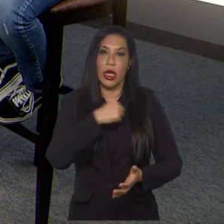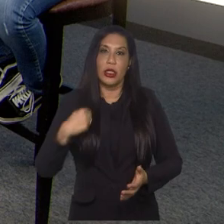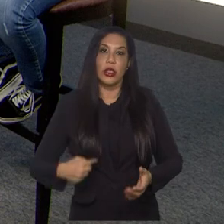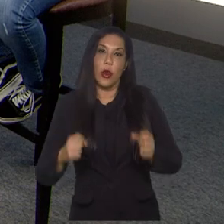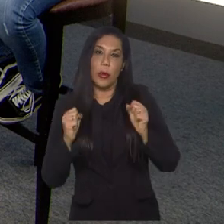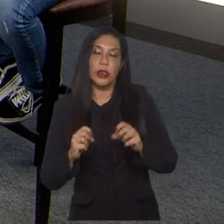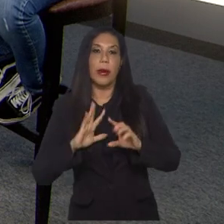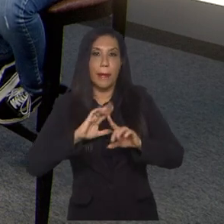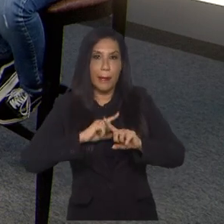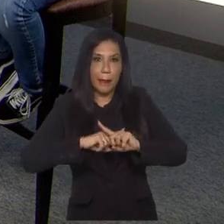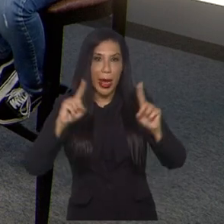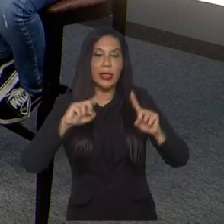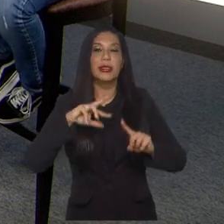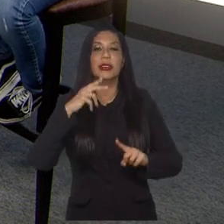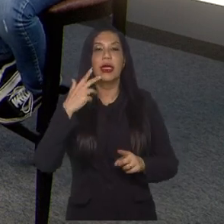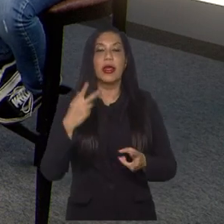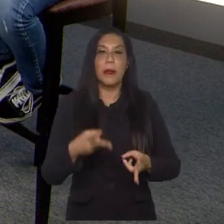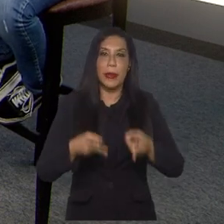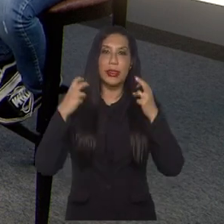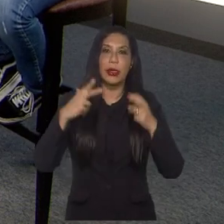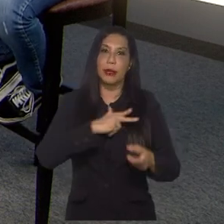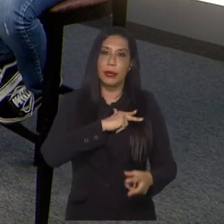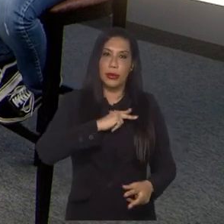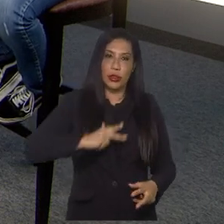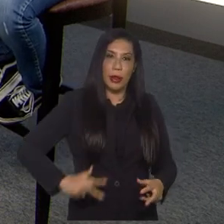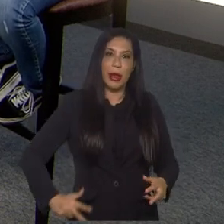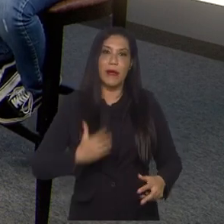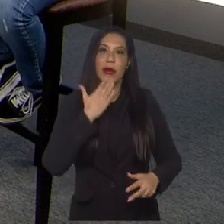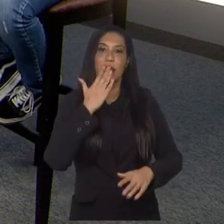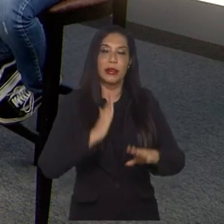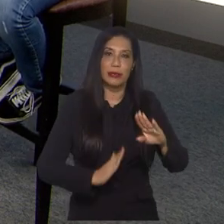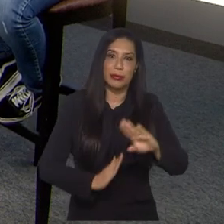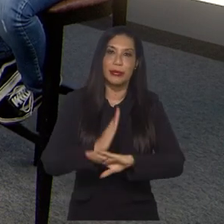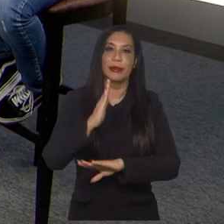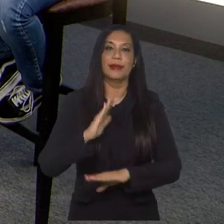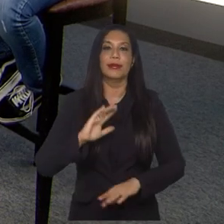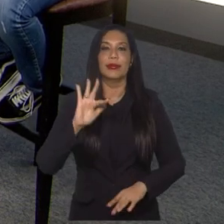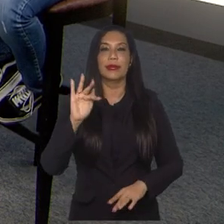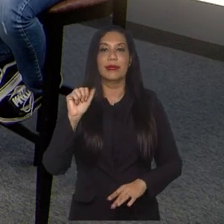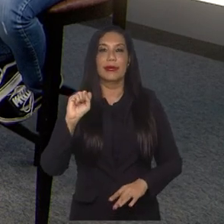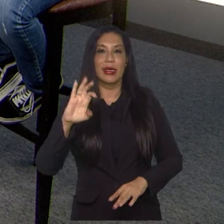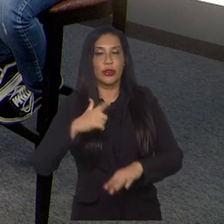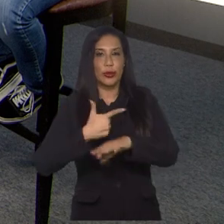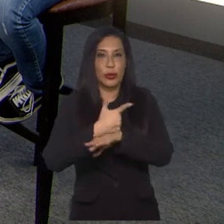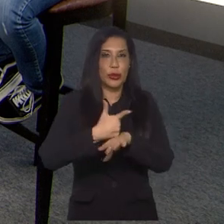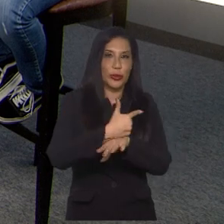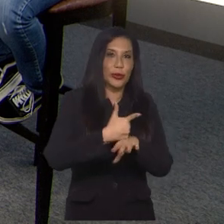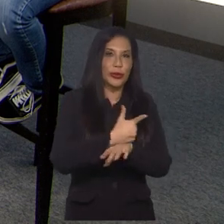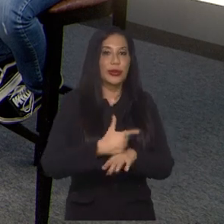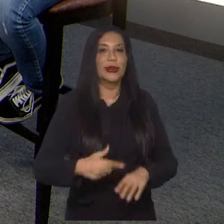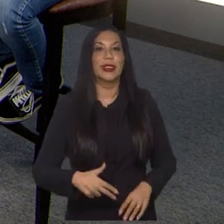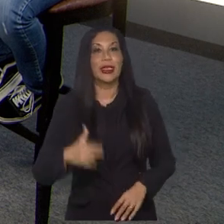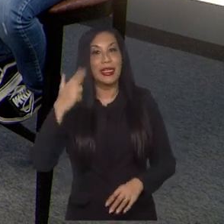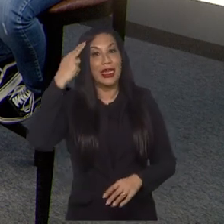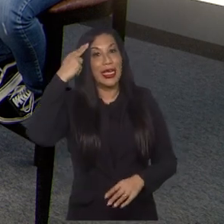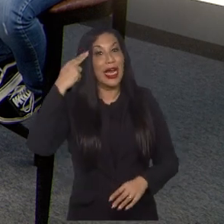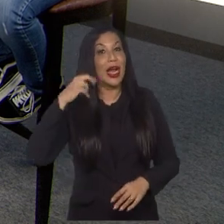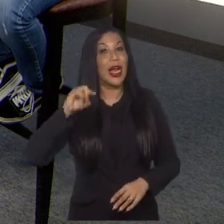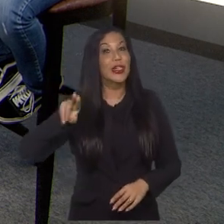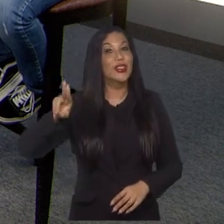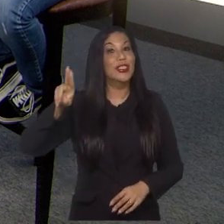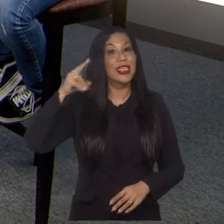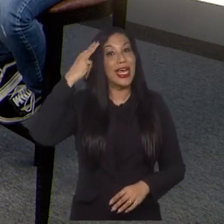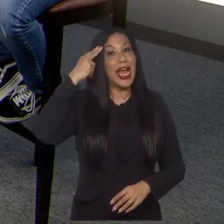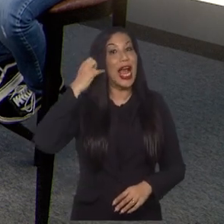ser. Mas eu ainda vejo a Dinamarca como, digamos, a favorita para passar para a próxima fase. No segundo lugarzinho ali. Segundo lugar. O Haiti. Pois é, o